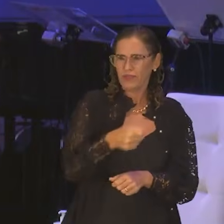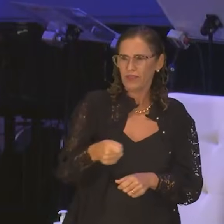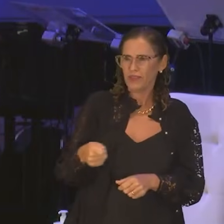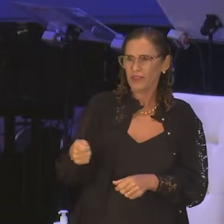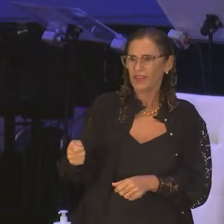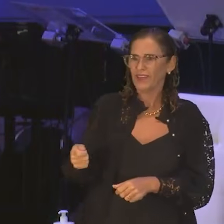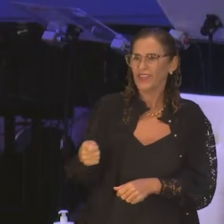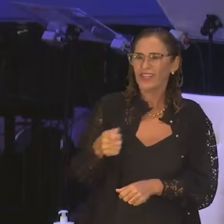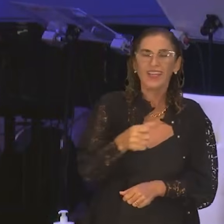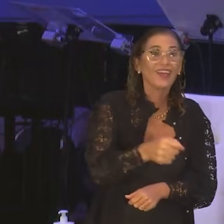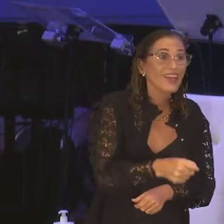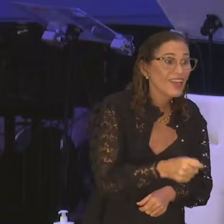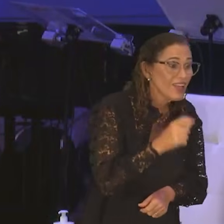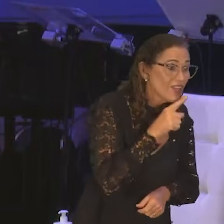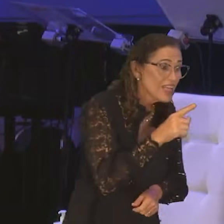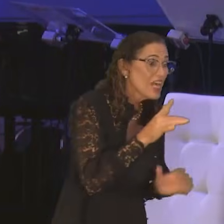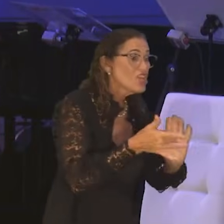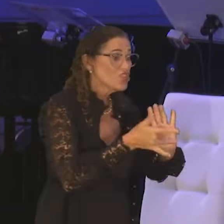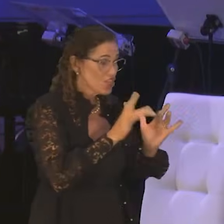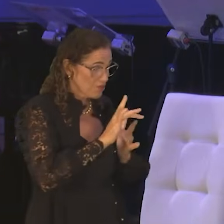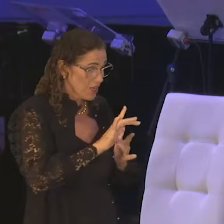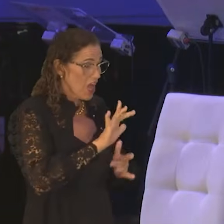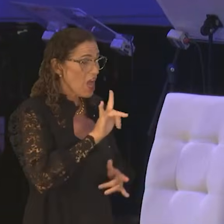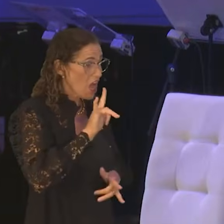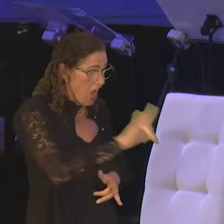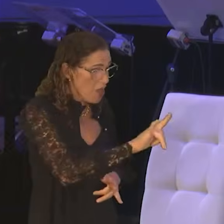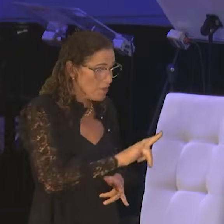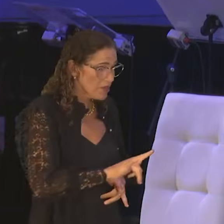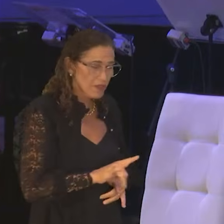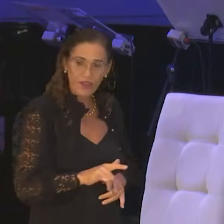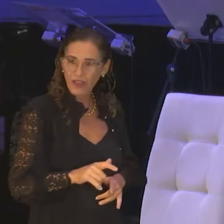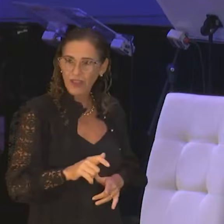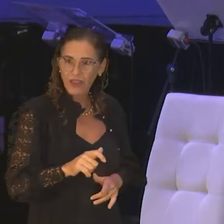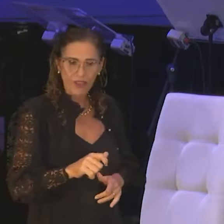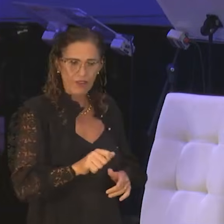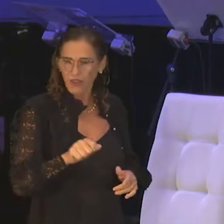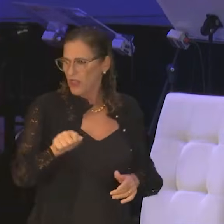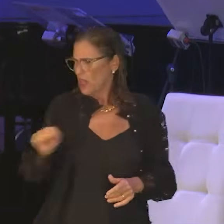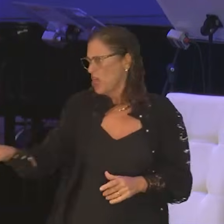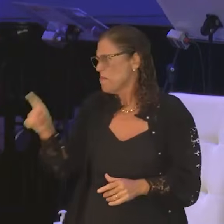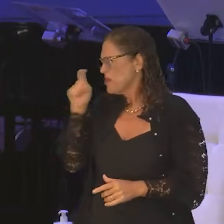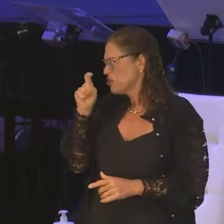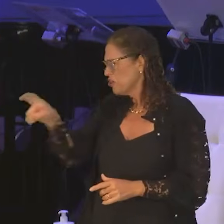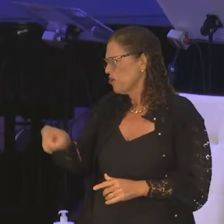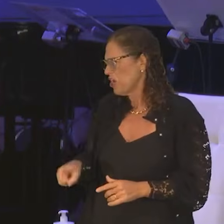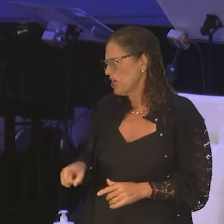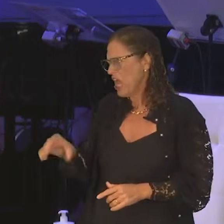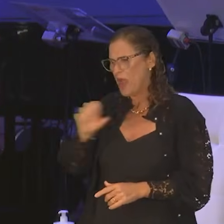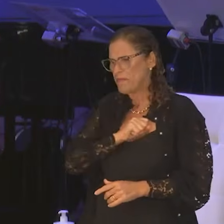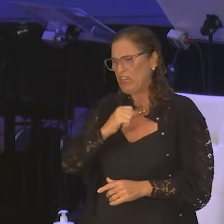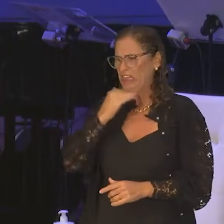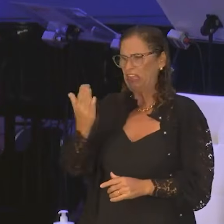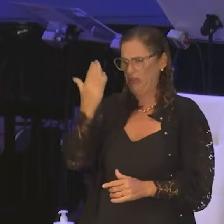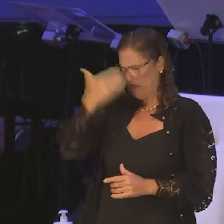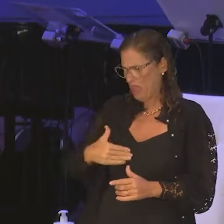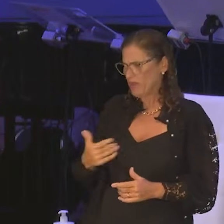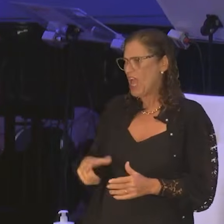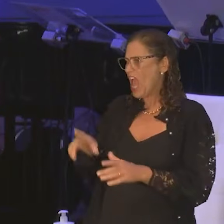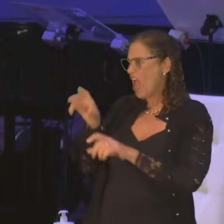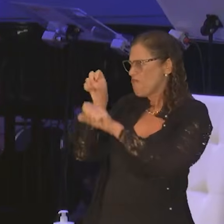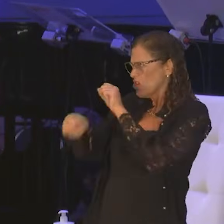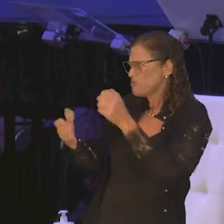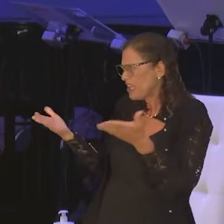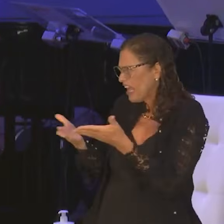arma, ele olhou para mim e me disse, Jesus te ama. Empurrei ele para trás, falei, mentiroso, a mim ninguém me ama, eu vou te